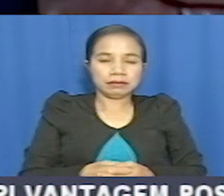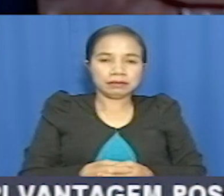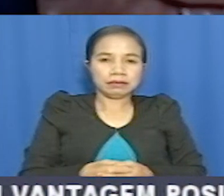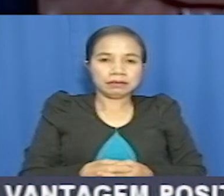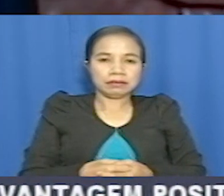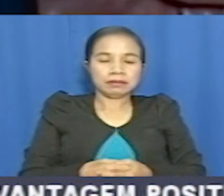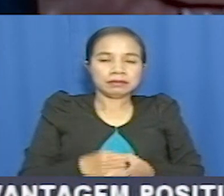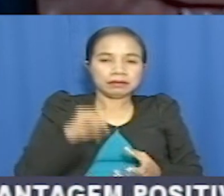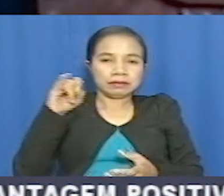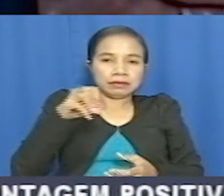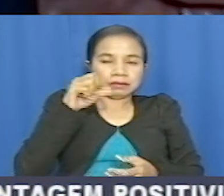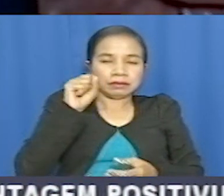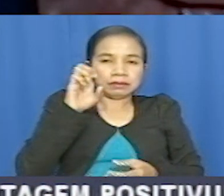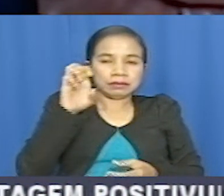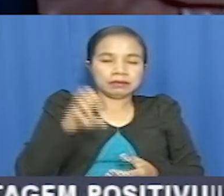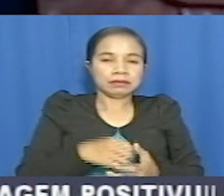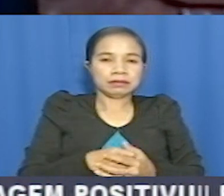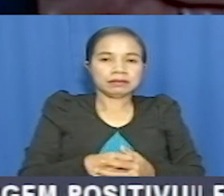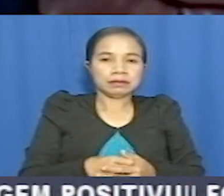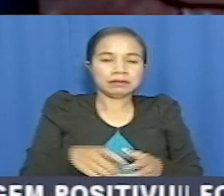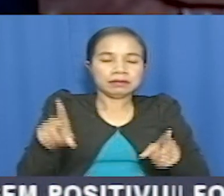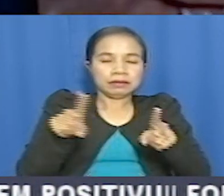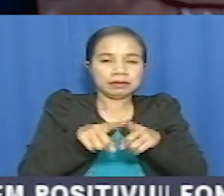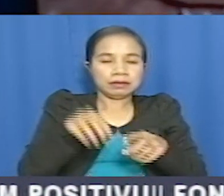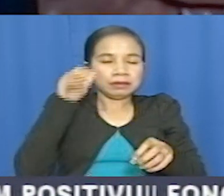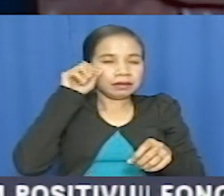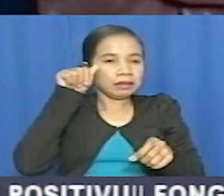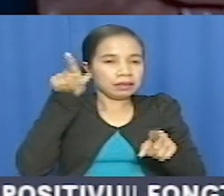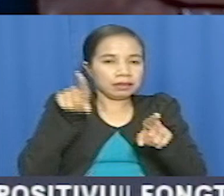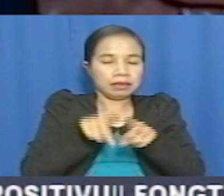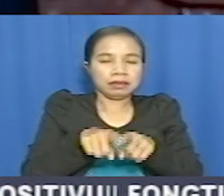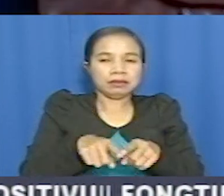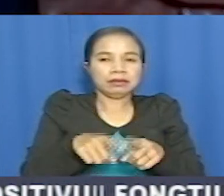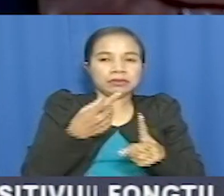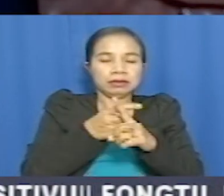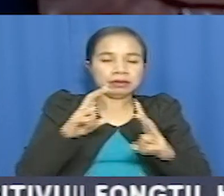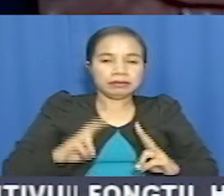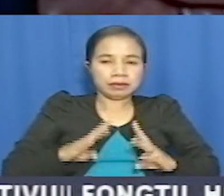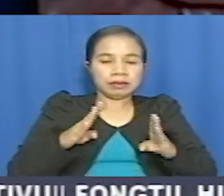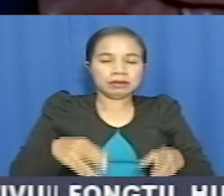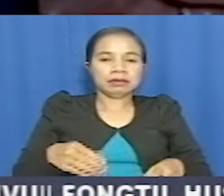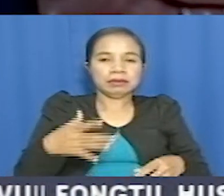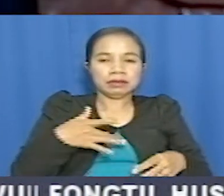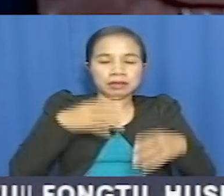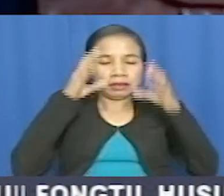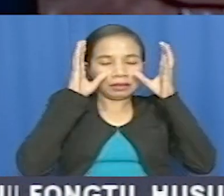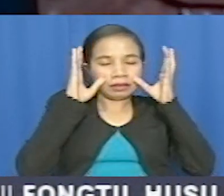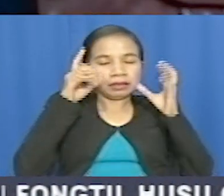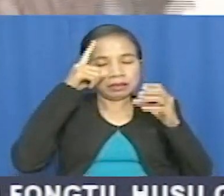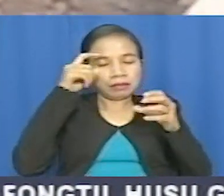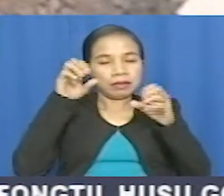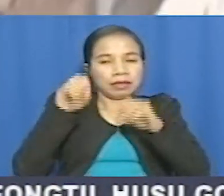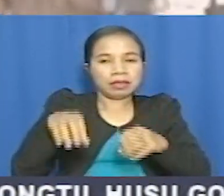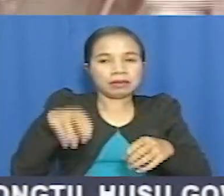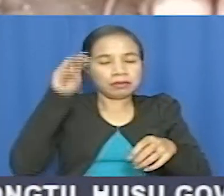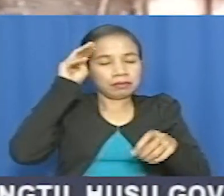Domingos José da Costa Salak, Hanesan Alin Husi Saudoso Biques Fuik, sente triste, tamba lá com mão ida e